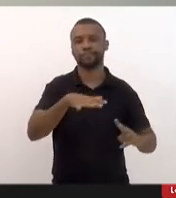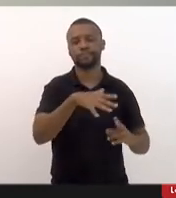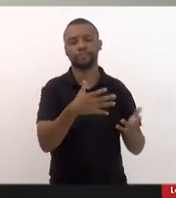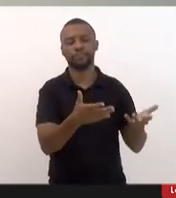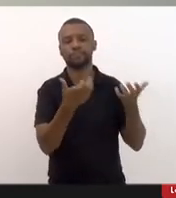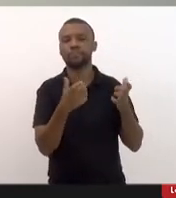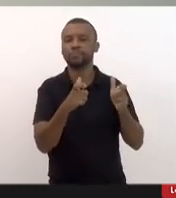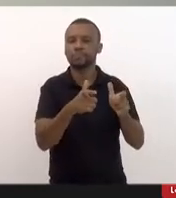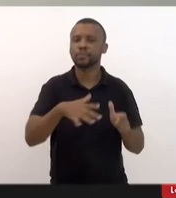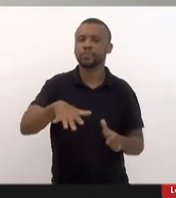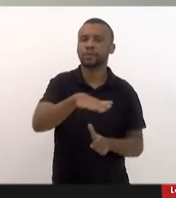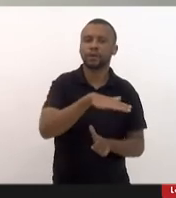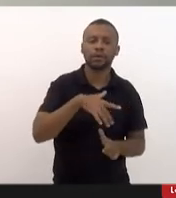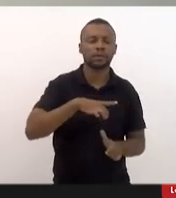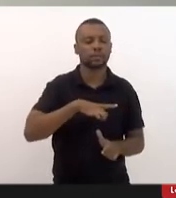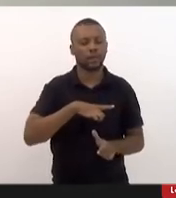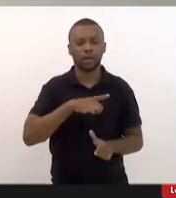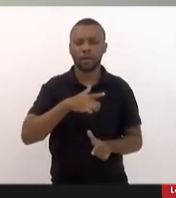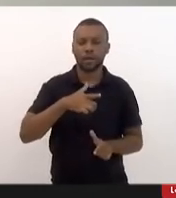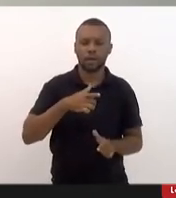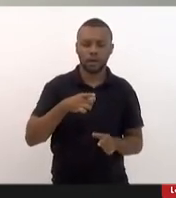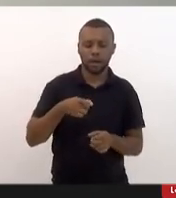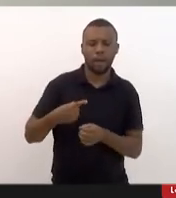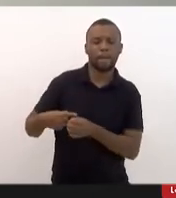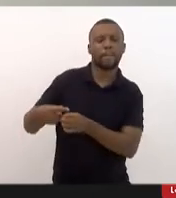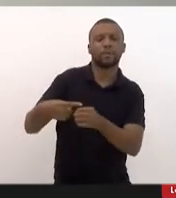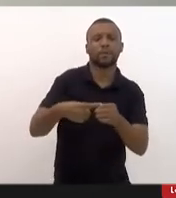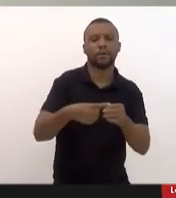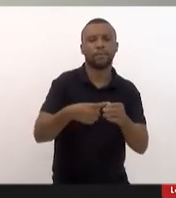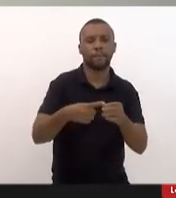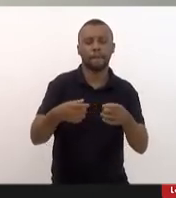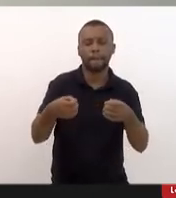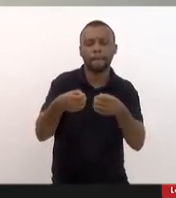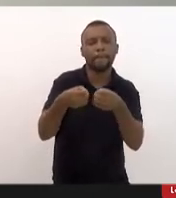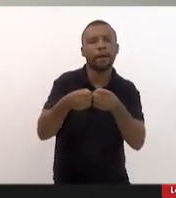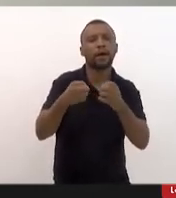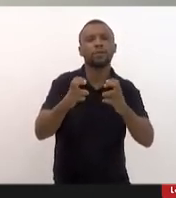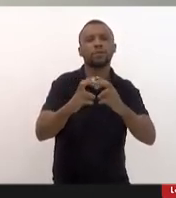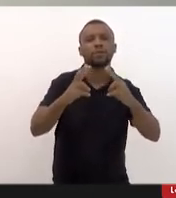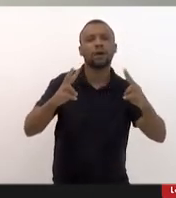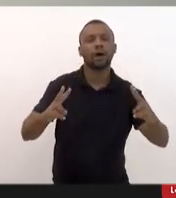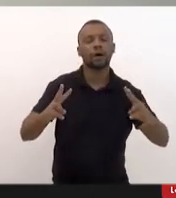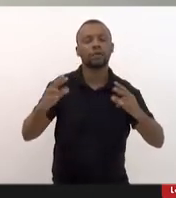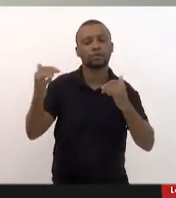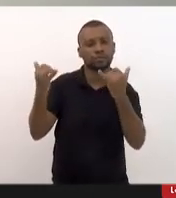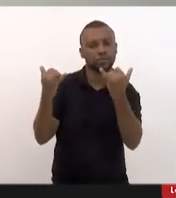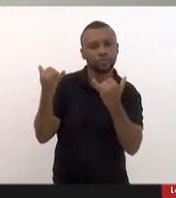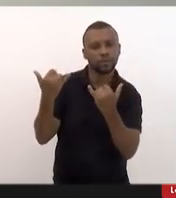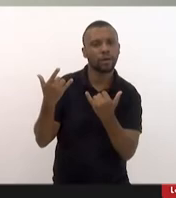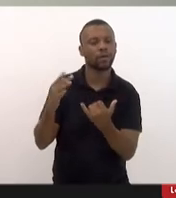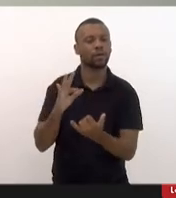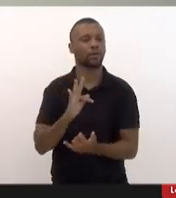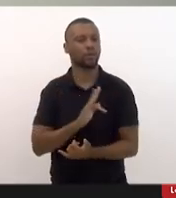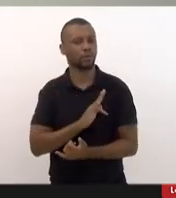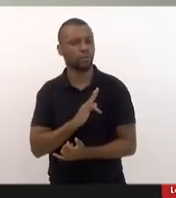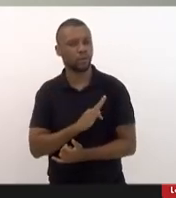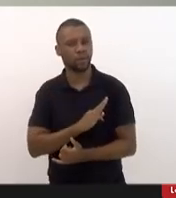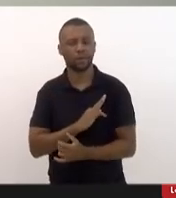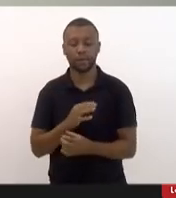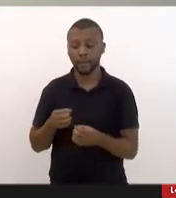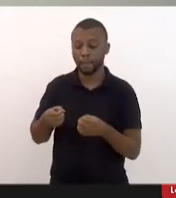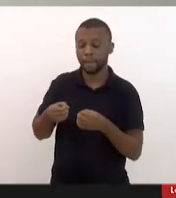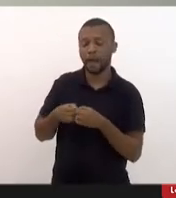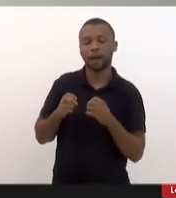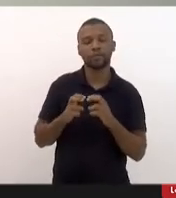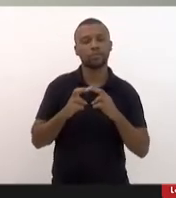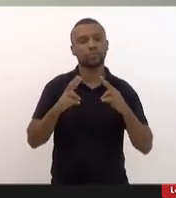região que engloba o arco, né, as circunscrições integrais de segurança pública que englobam o arco metropolitano, o que se registra é